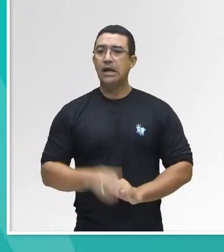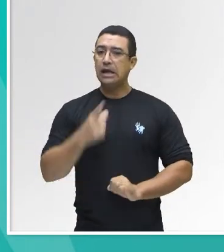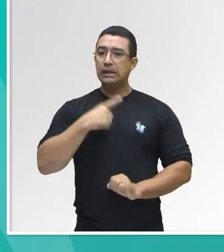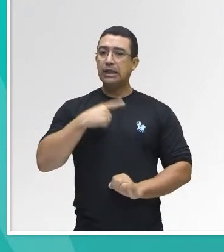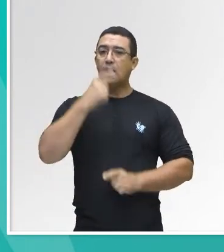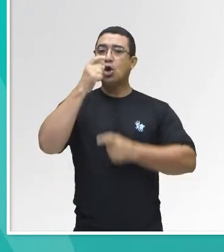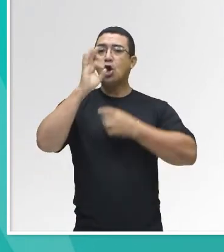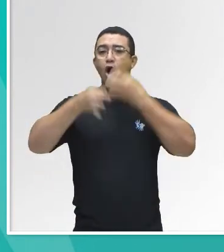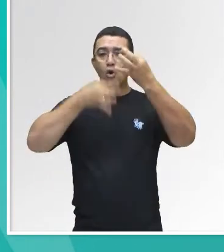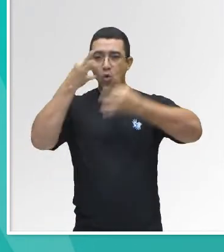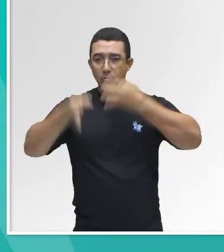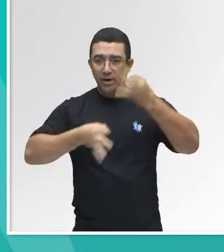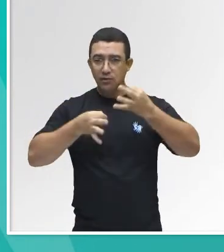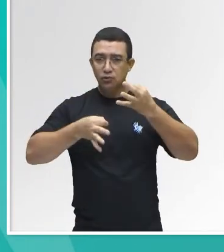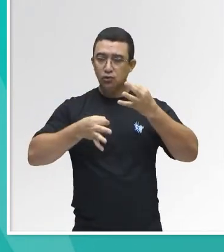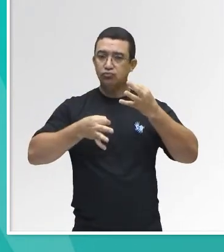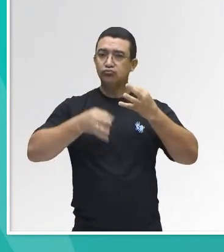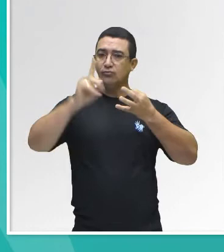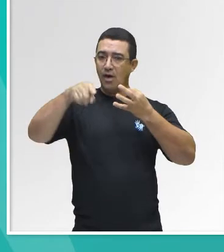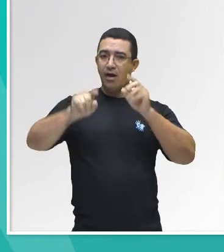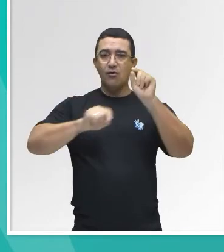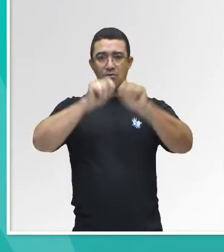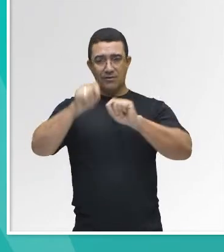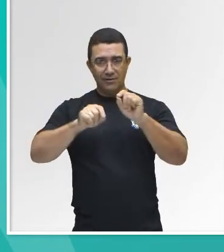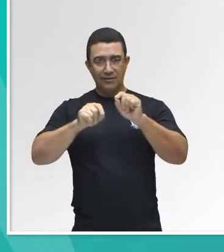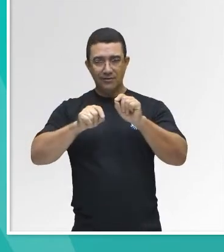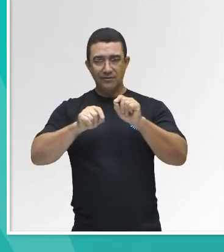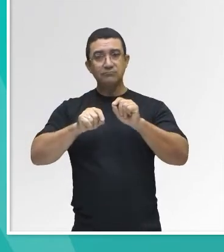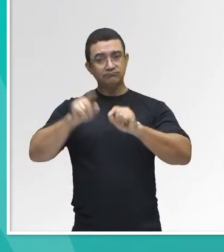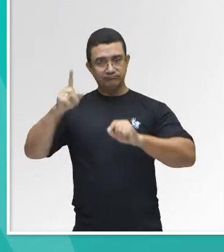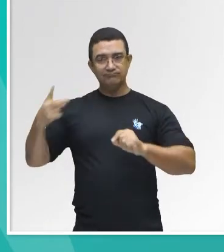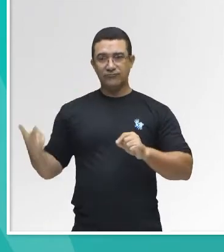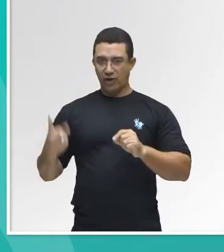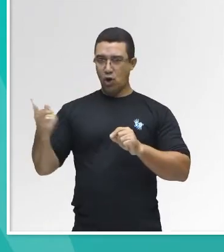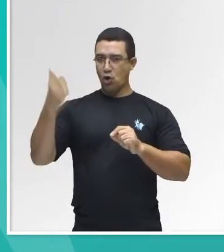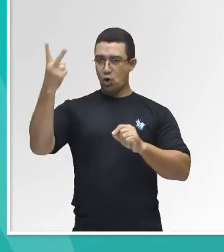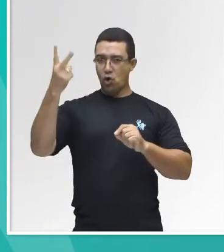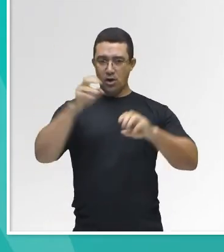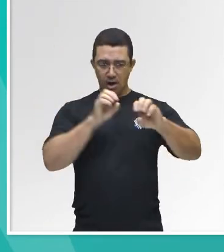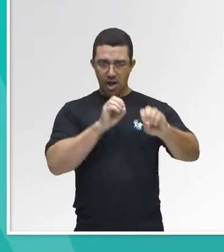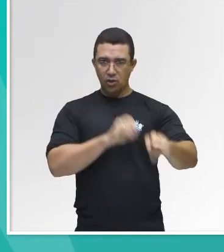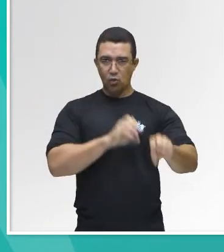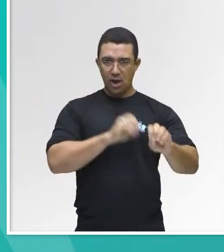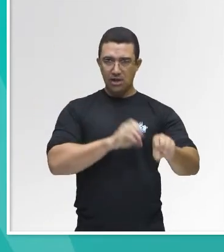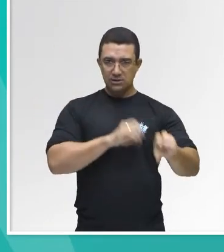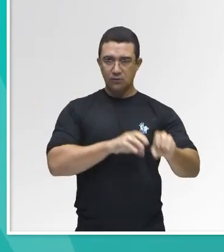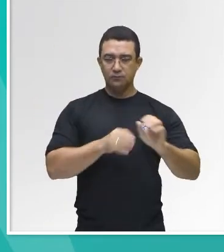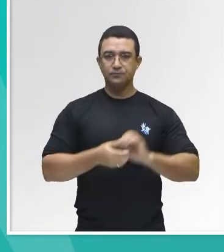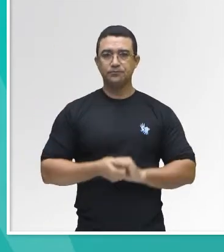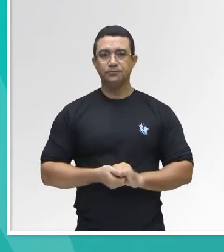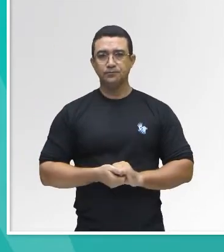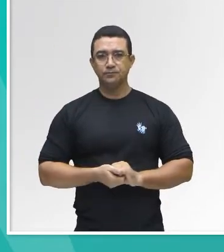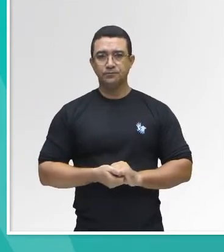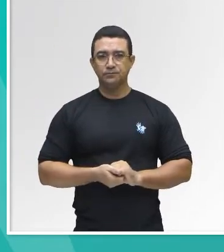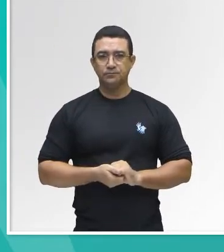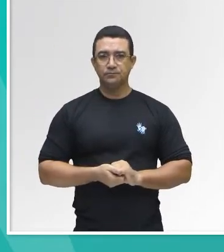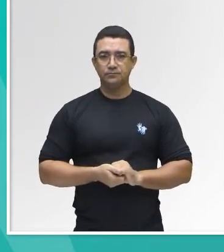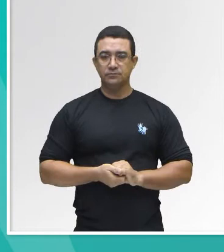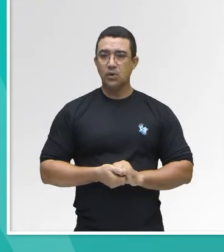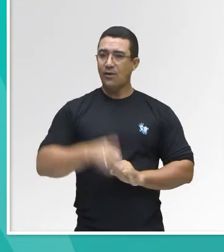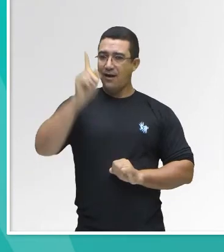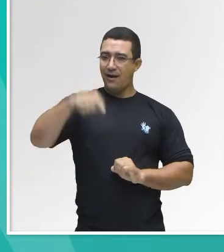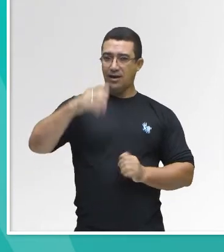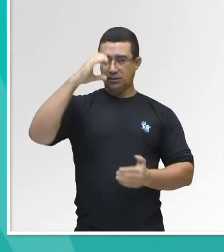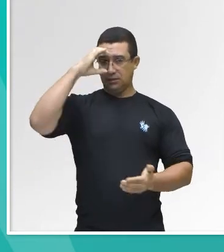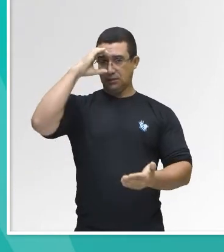argumento válido com relação à educação, que se diz o seguinte: nesse caso, é uma tese,